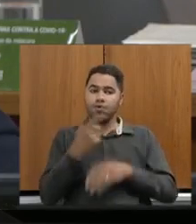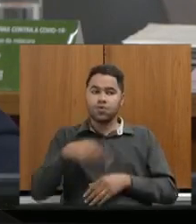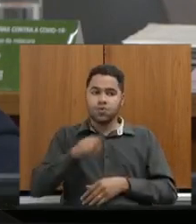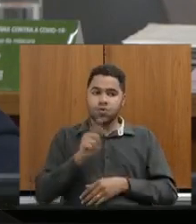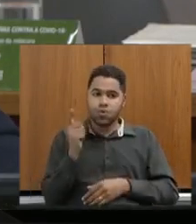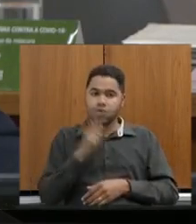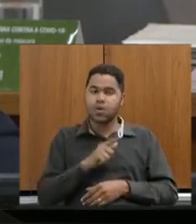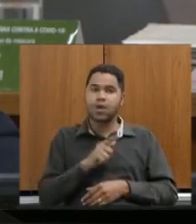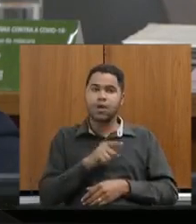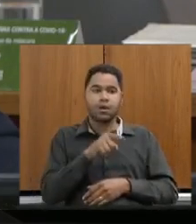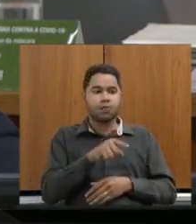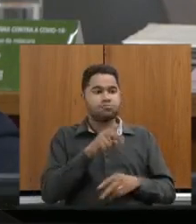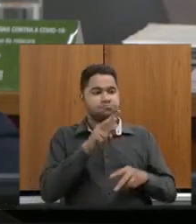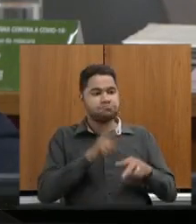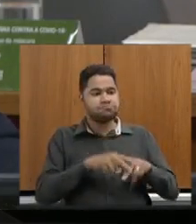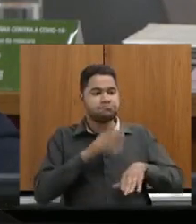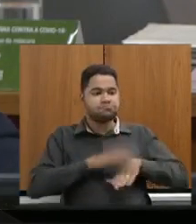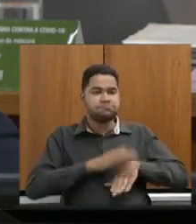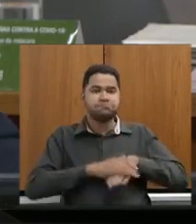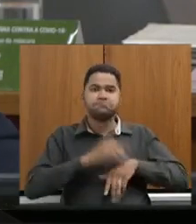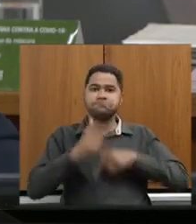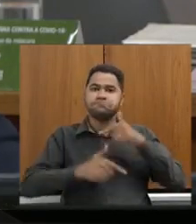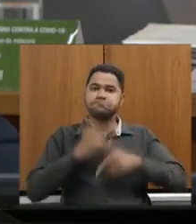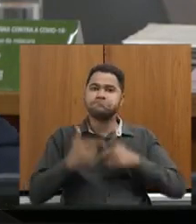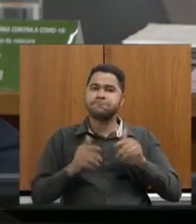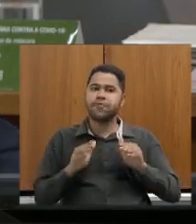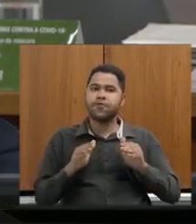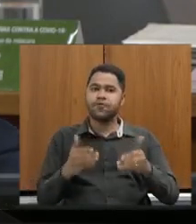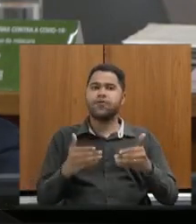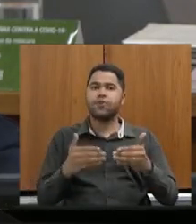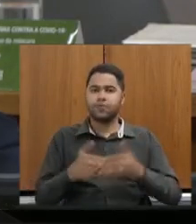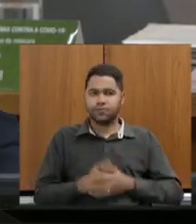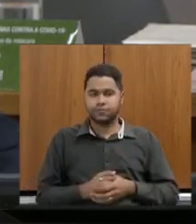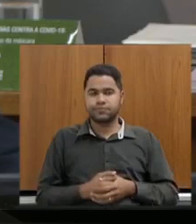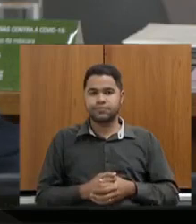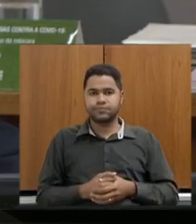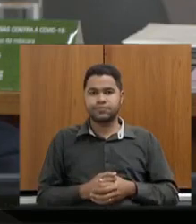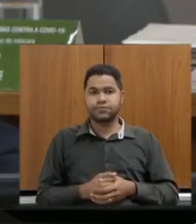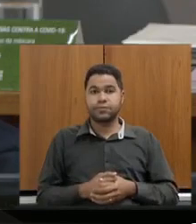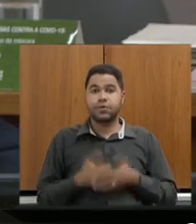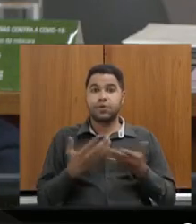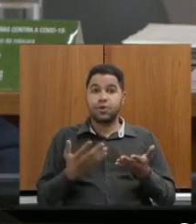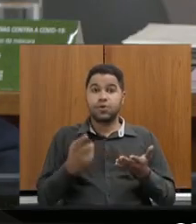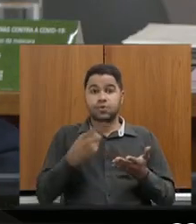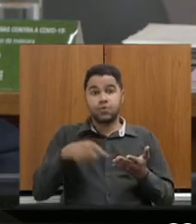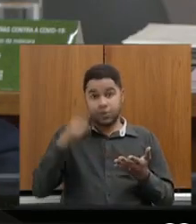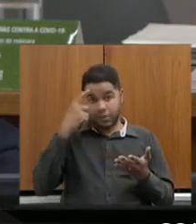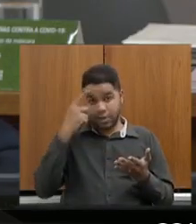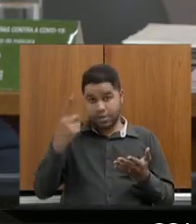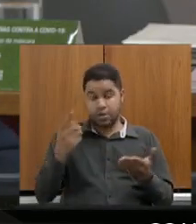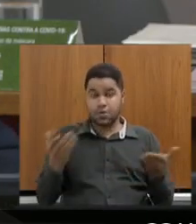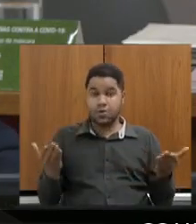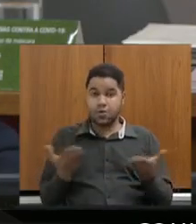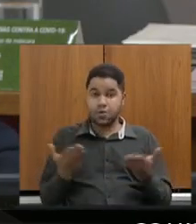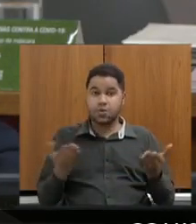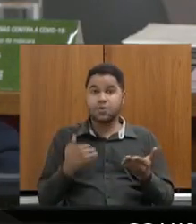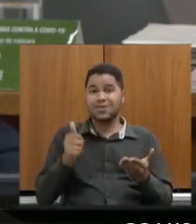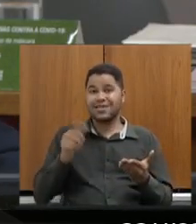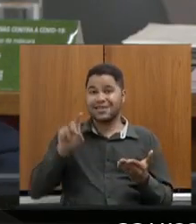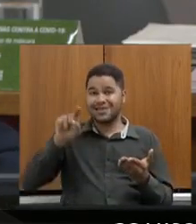enxergar o preso como uma mão de obra especializada de trabalho é só para você ter uma ideia hoje de ação